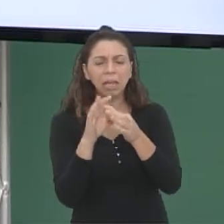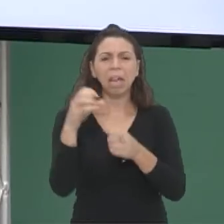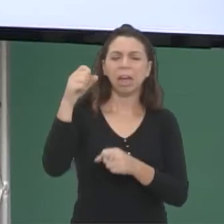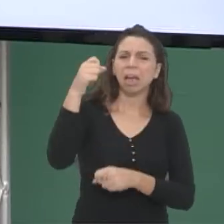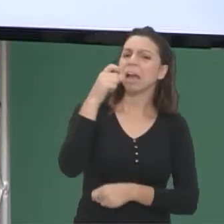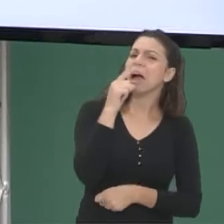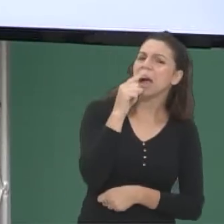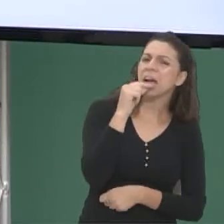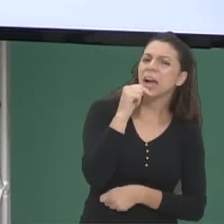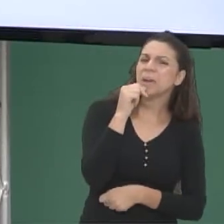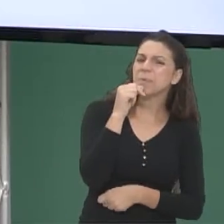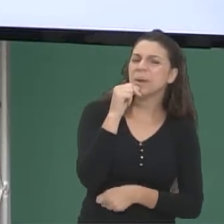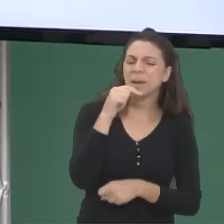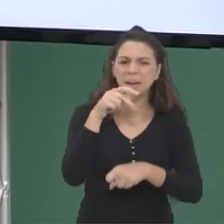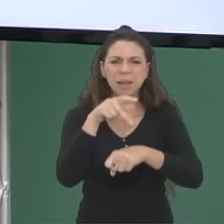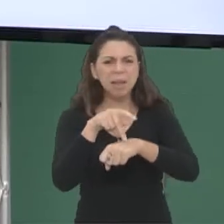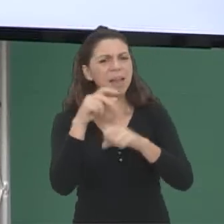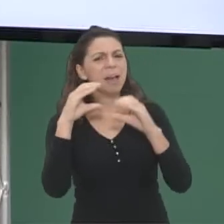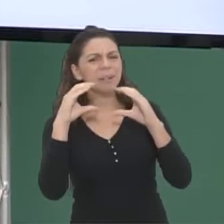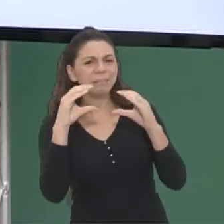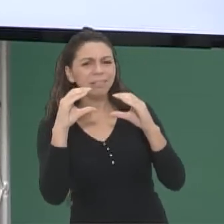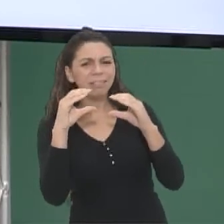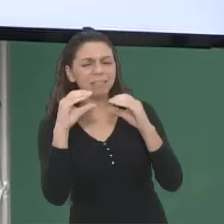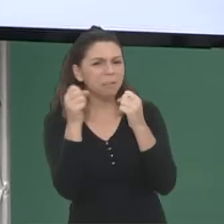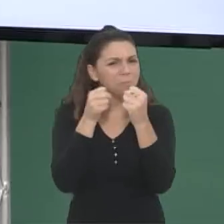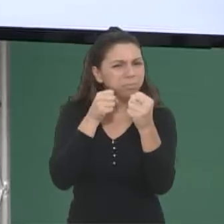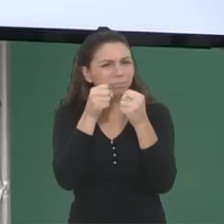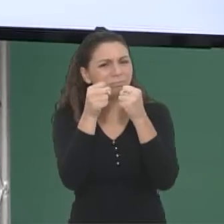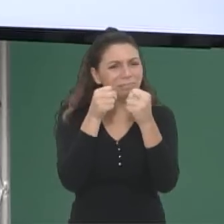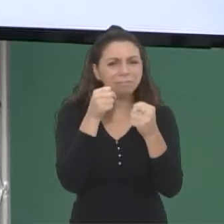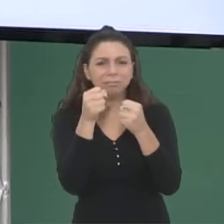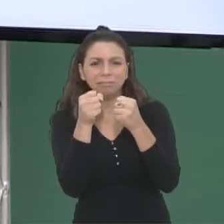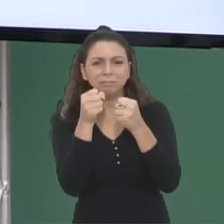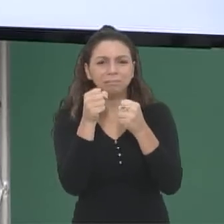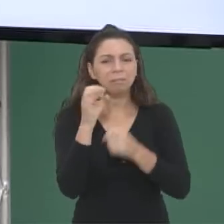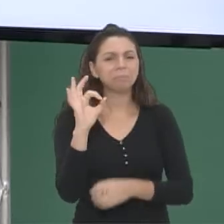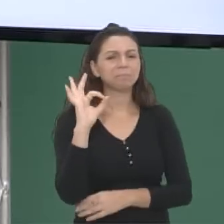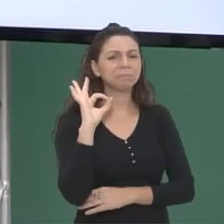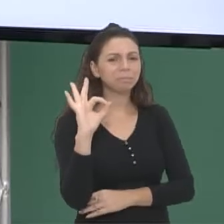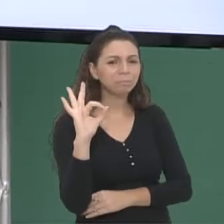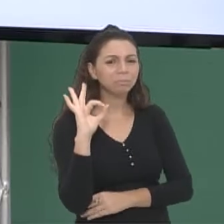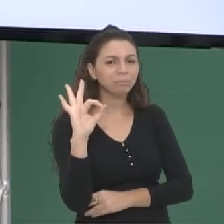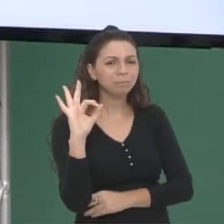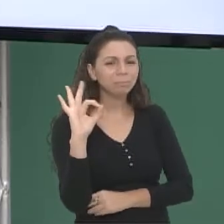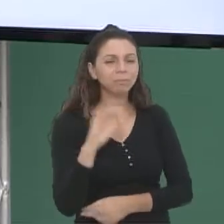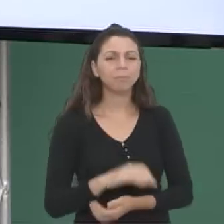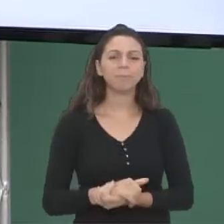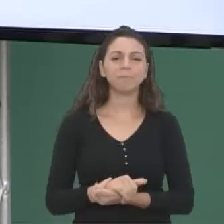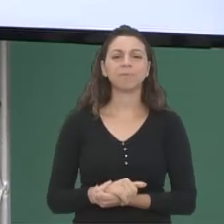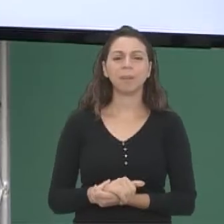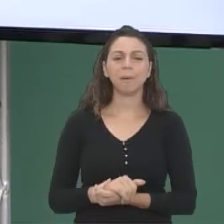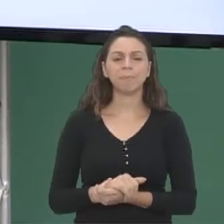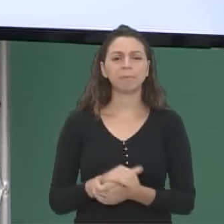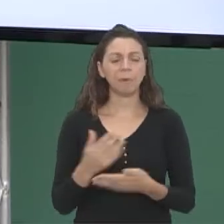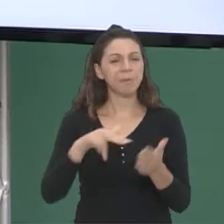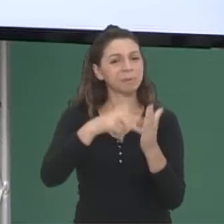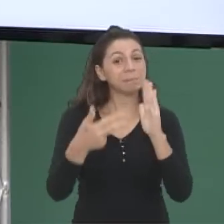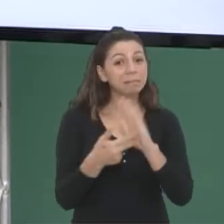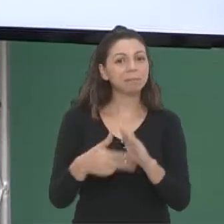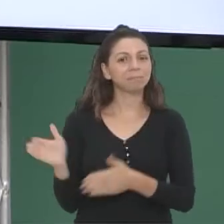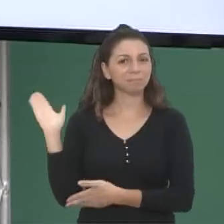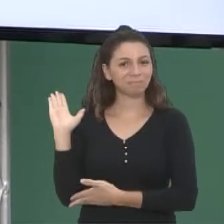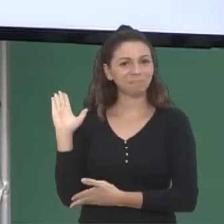rocha, luva de boxe, bater, quebrar e um OK? Bom, Vamos ver o que significa esse